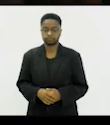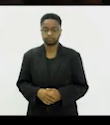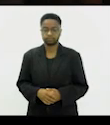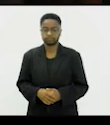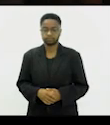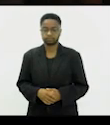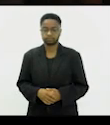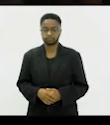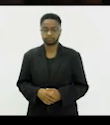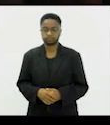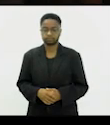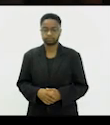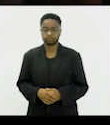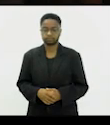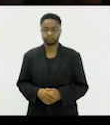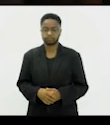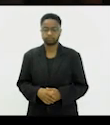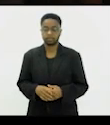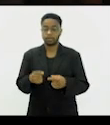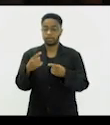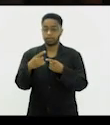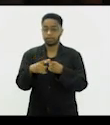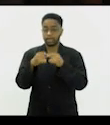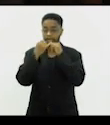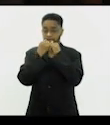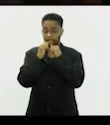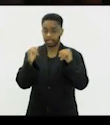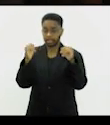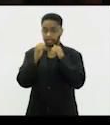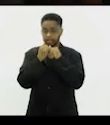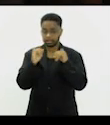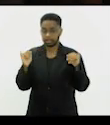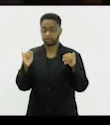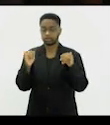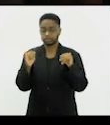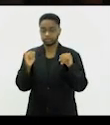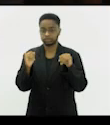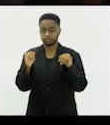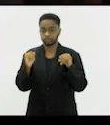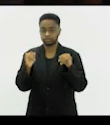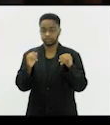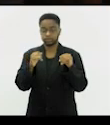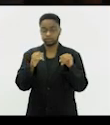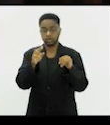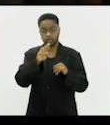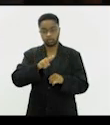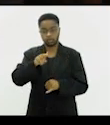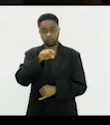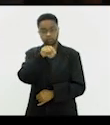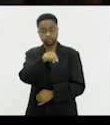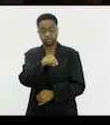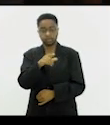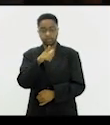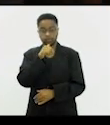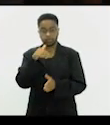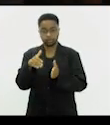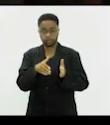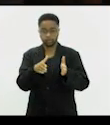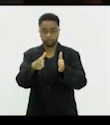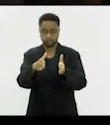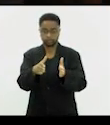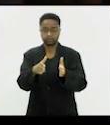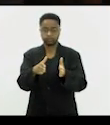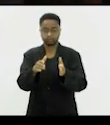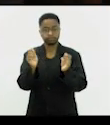A produção de energia elétrica, Rio Paraíba do Sul, é usado para produção de energia